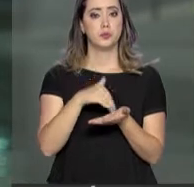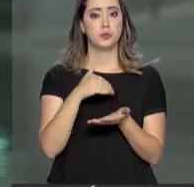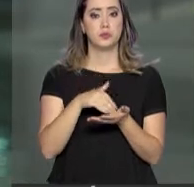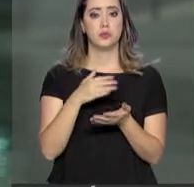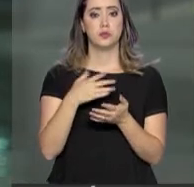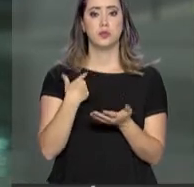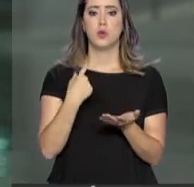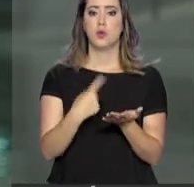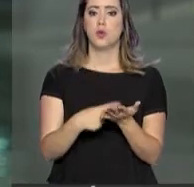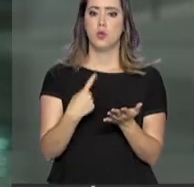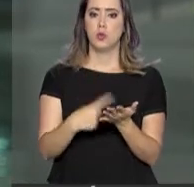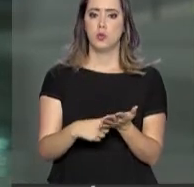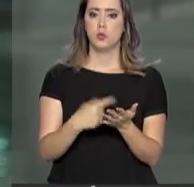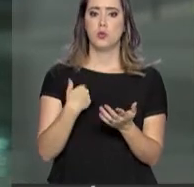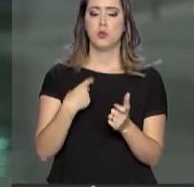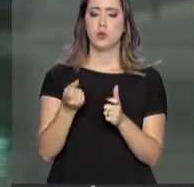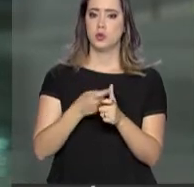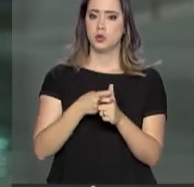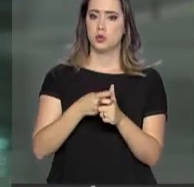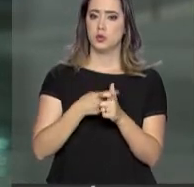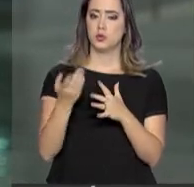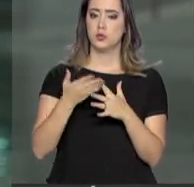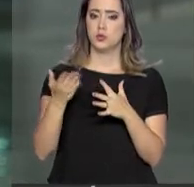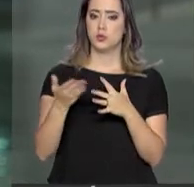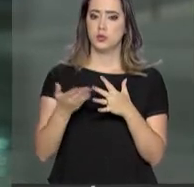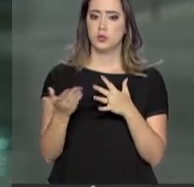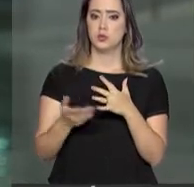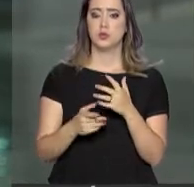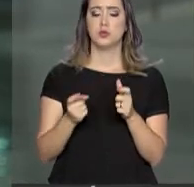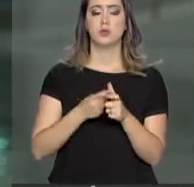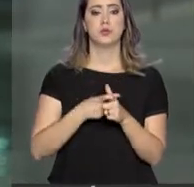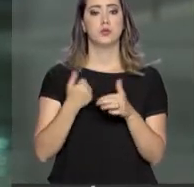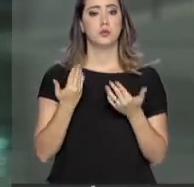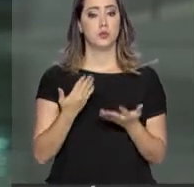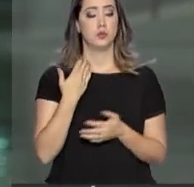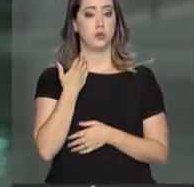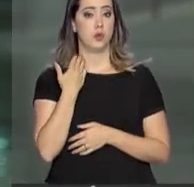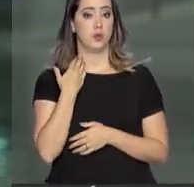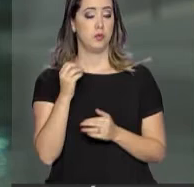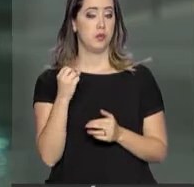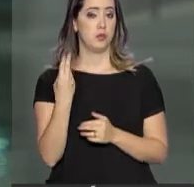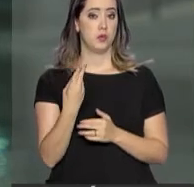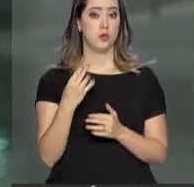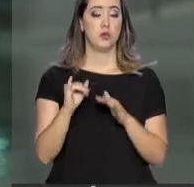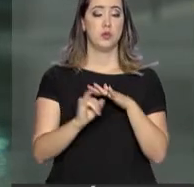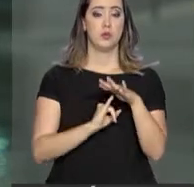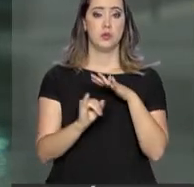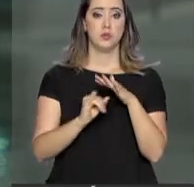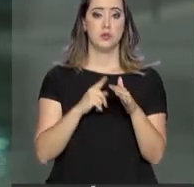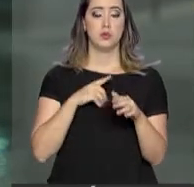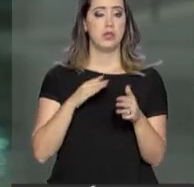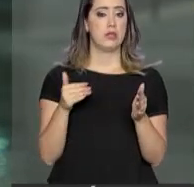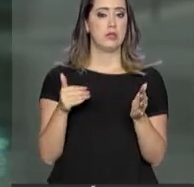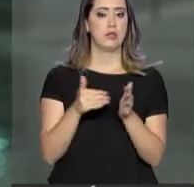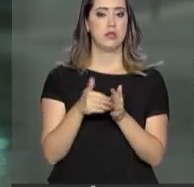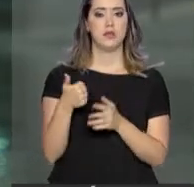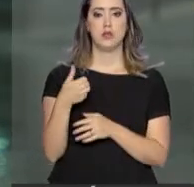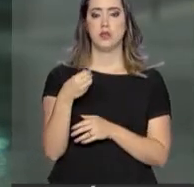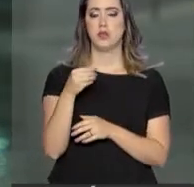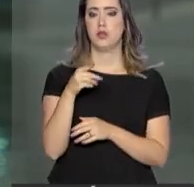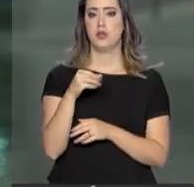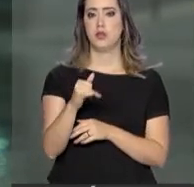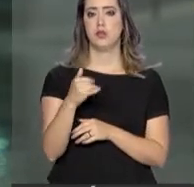formalizar o pedido de renegociação dos débitos os bancos ou instituições financeiras têm um prazo de dez dias